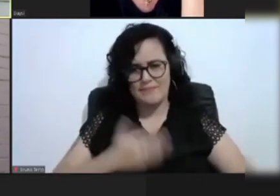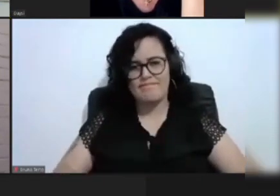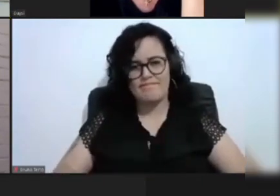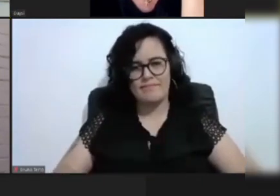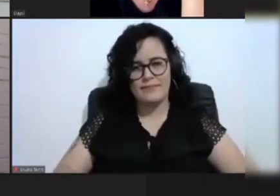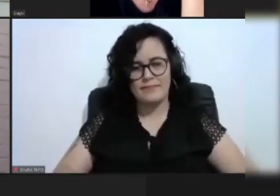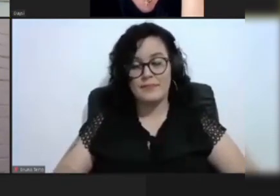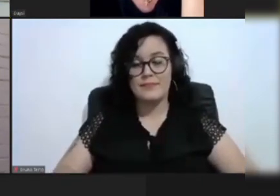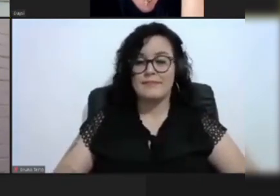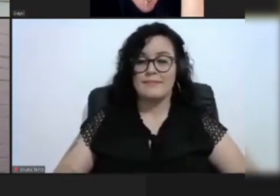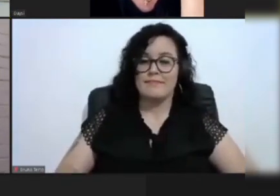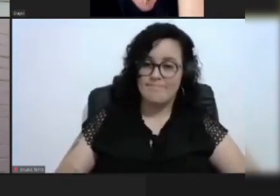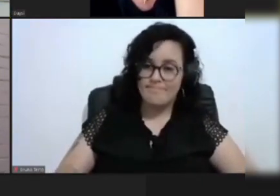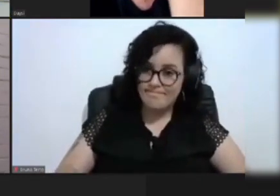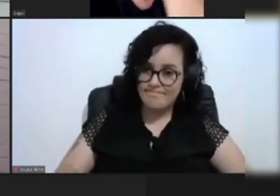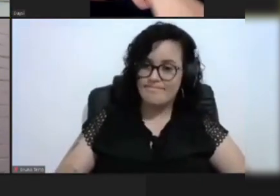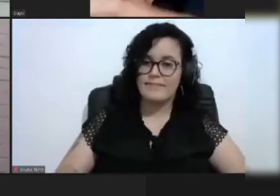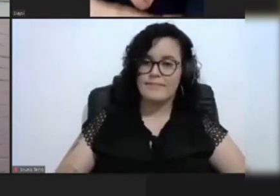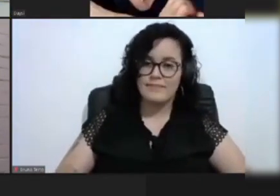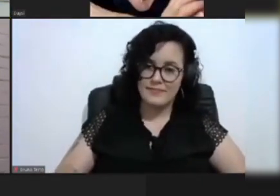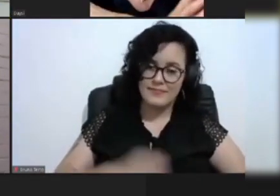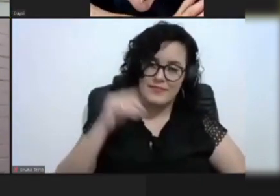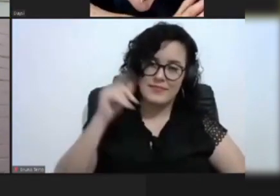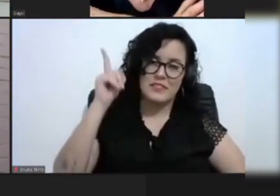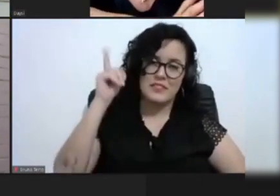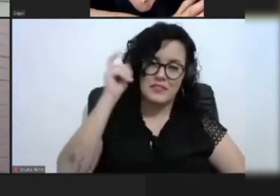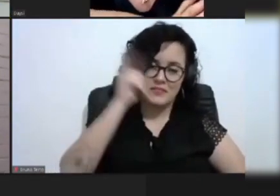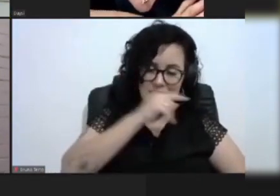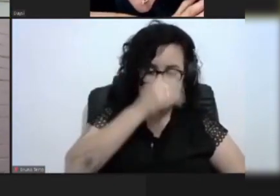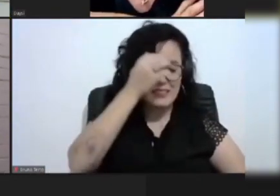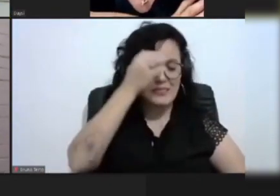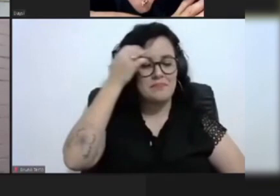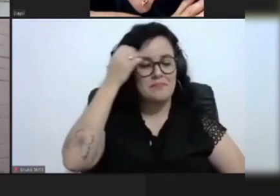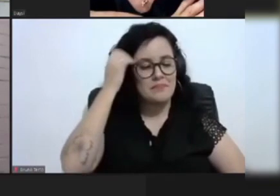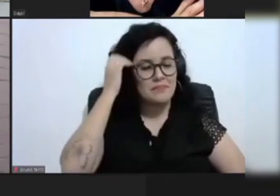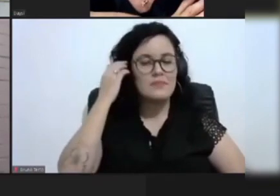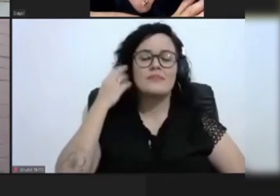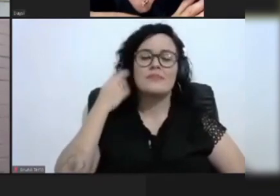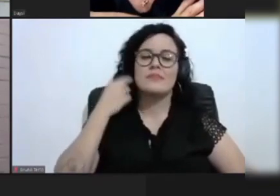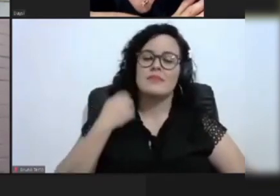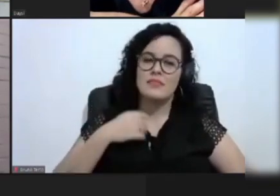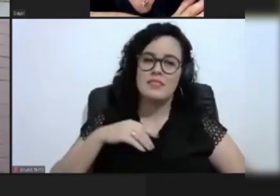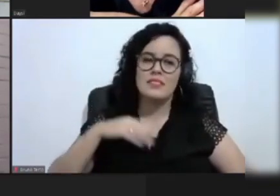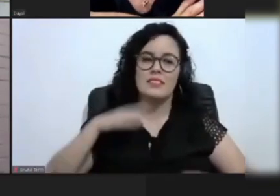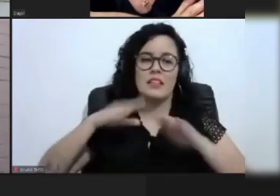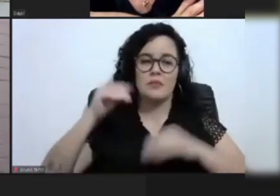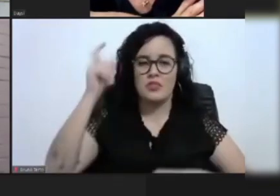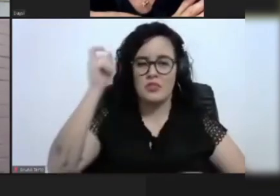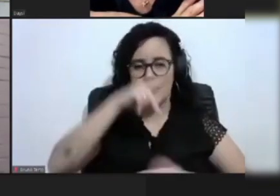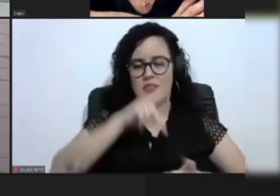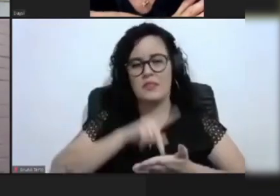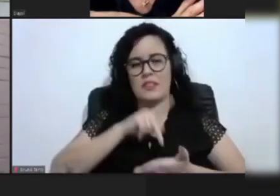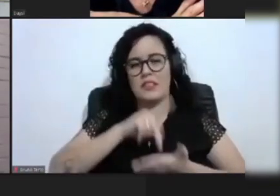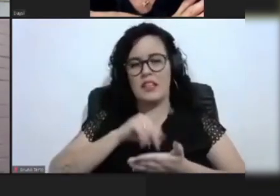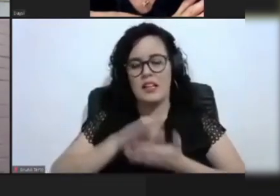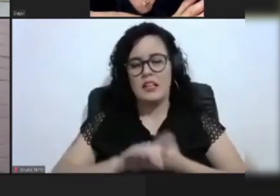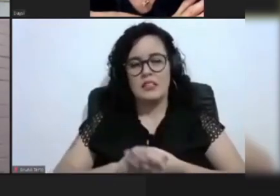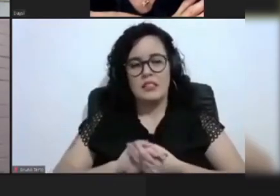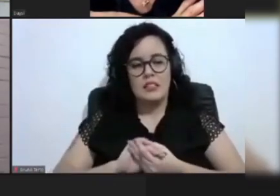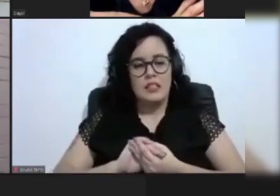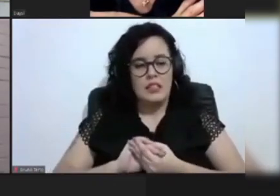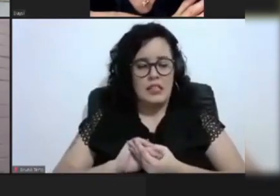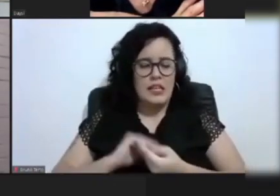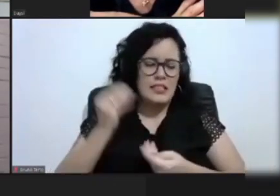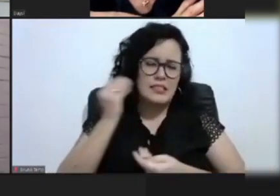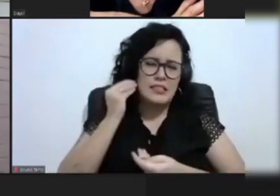Pois é, sem endurecer jamais. Mas a gente tenta, é verdade. Acho que a tentativa